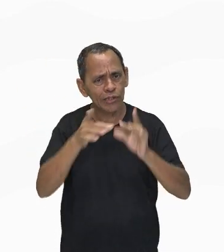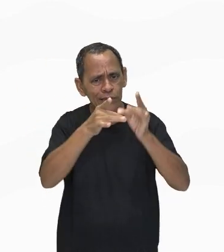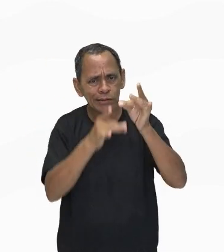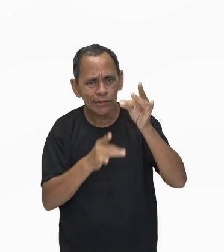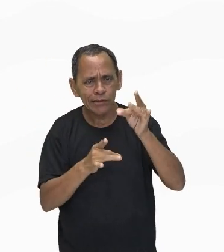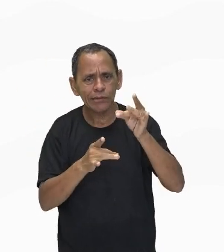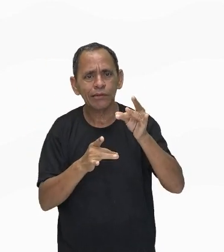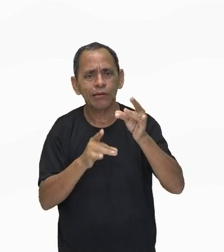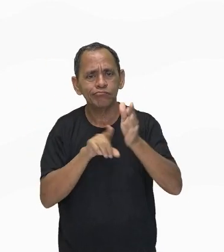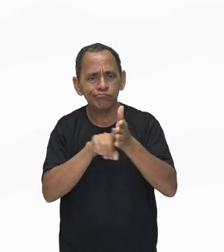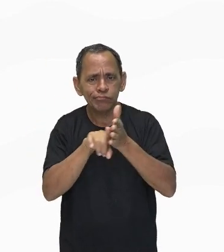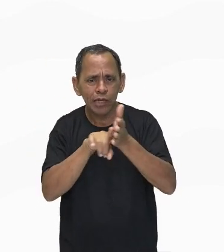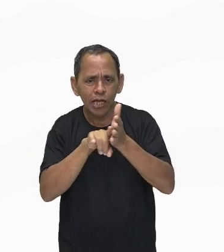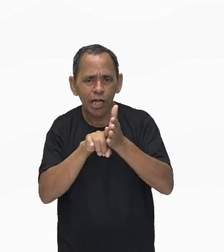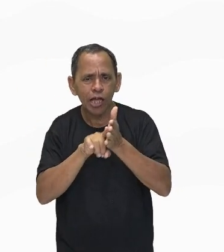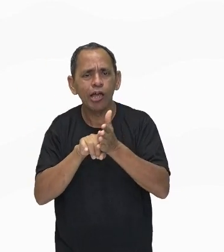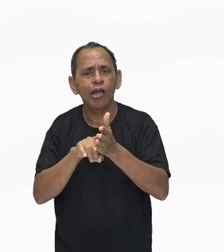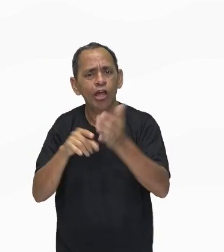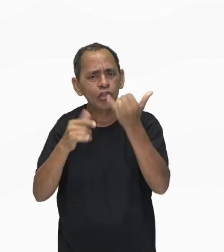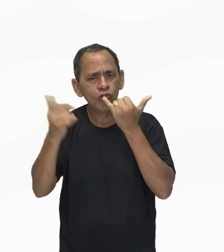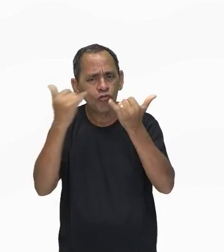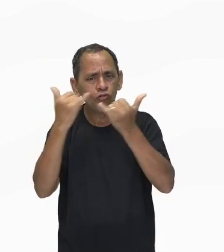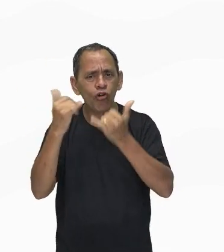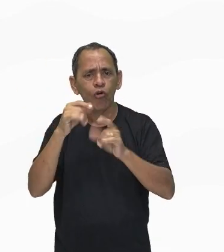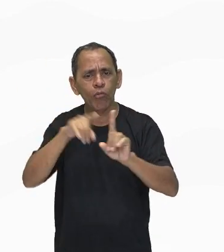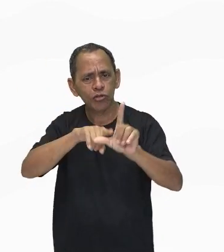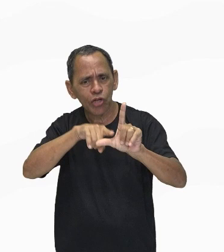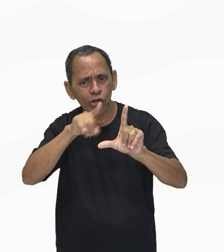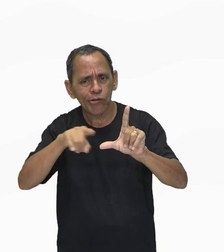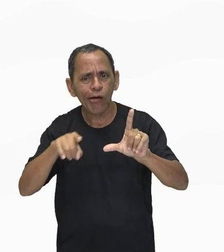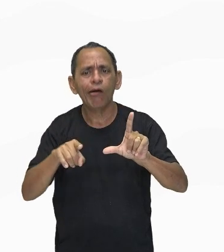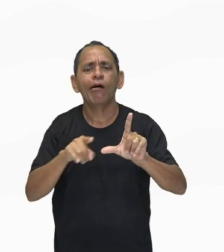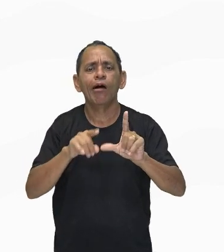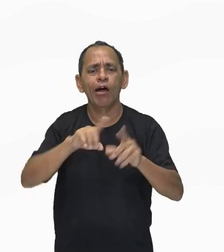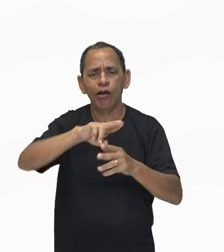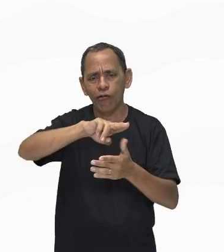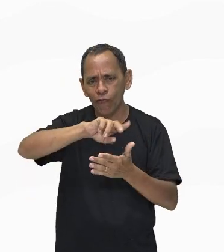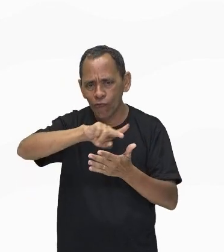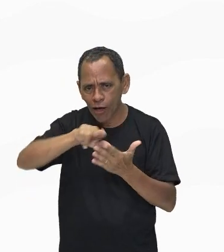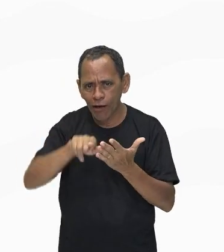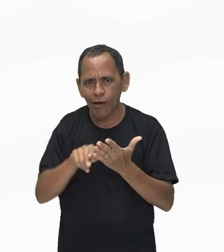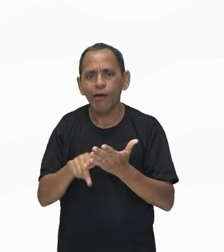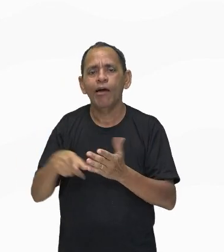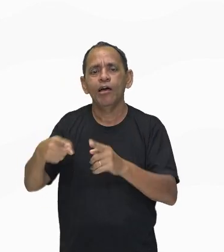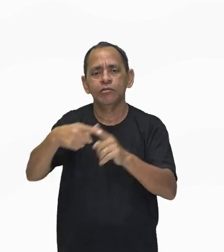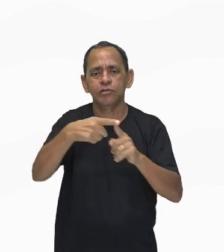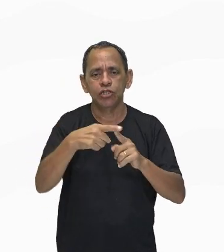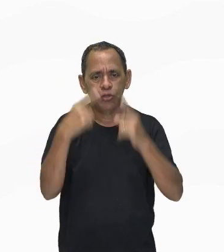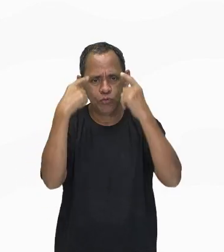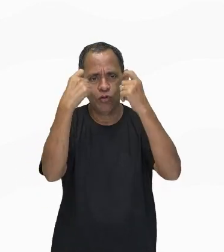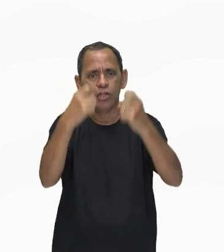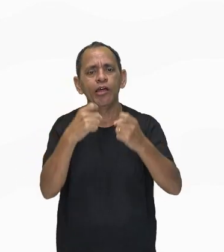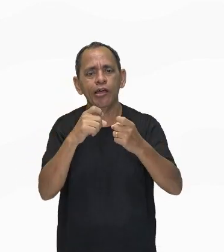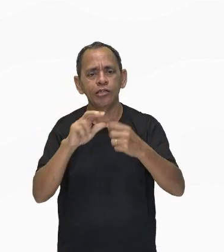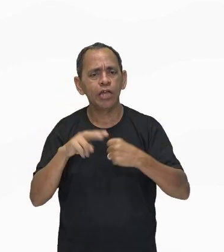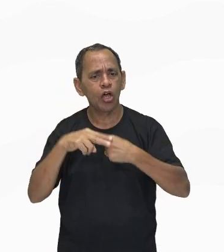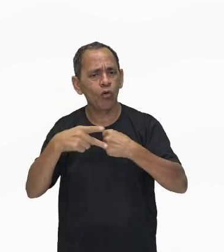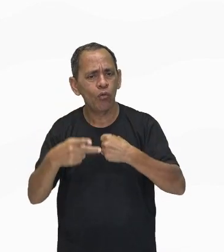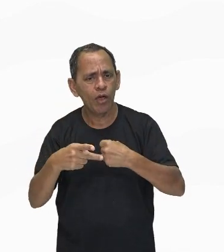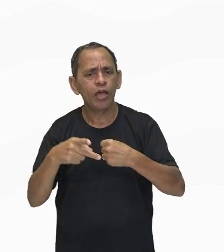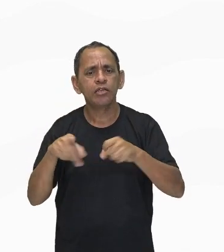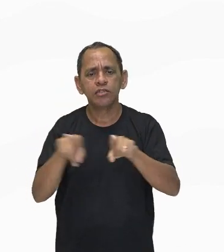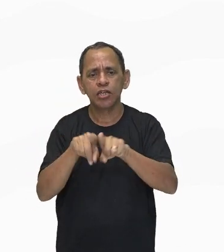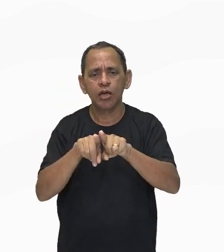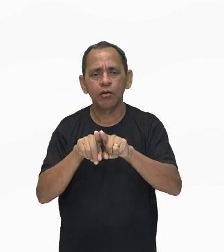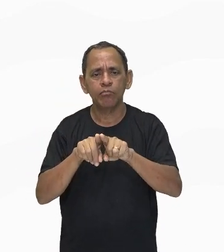detalhamento, pesquisando os dados estatísticos sobre os diversos tipos de violência, consequências quanto ao